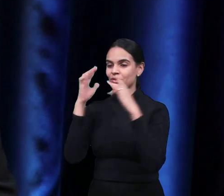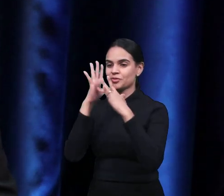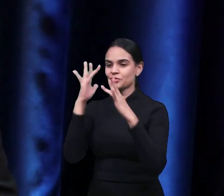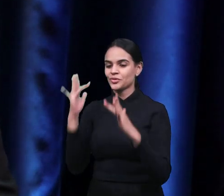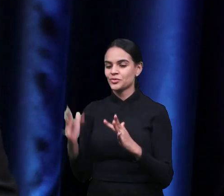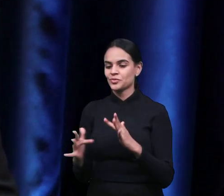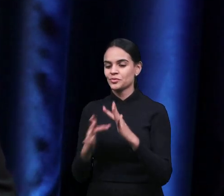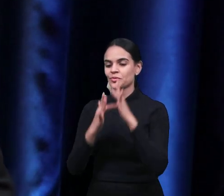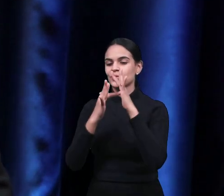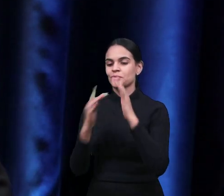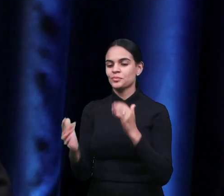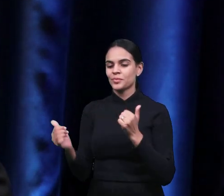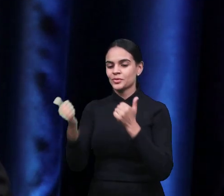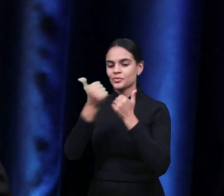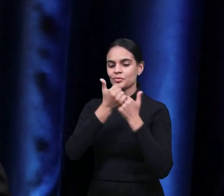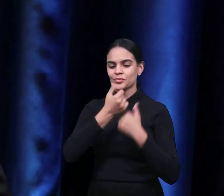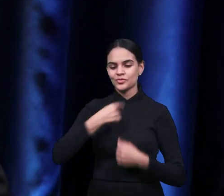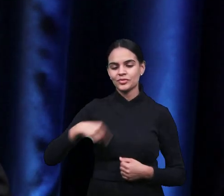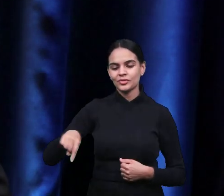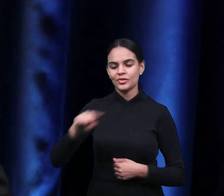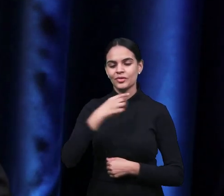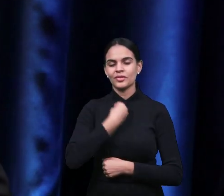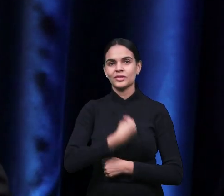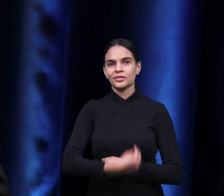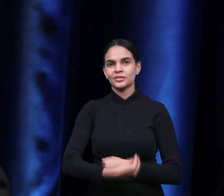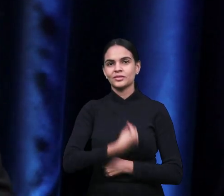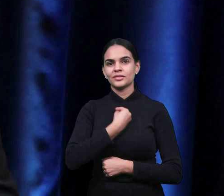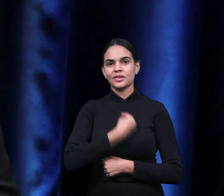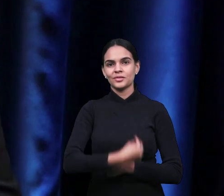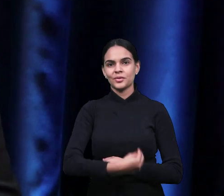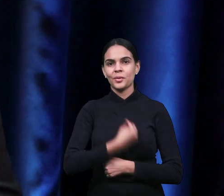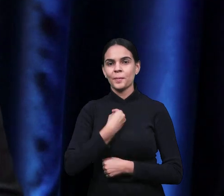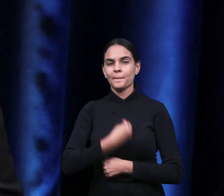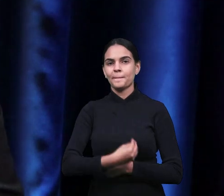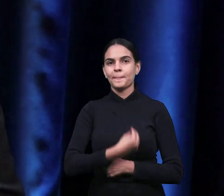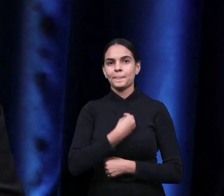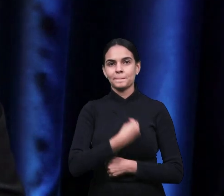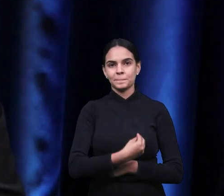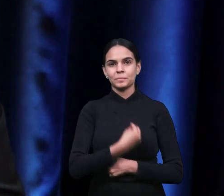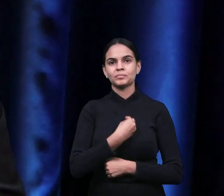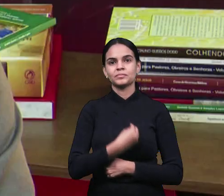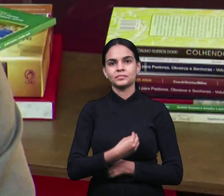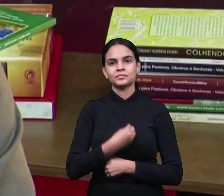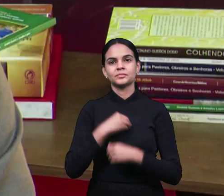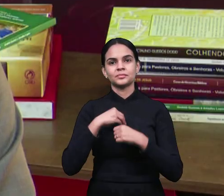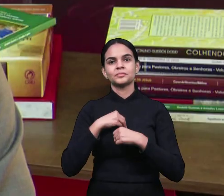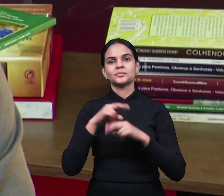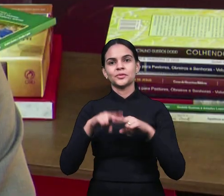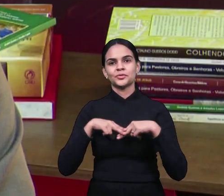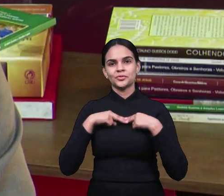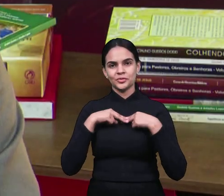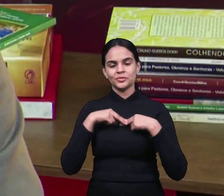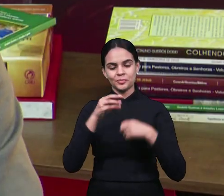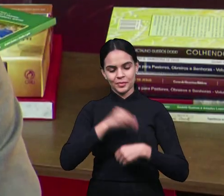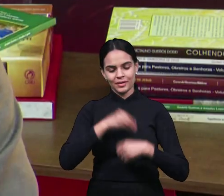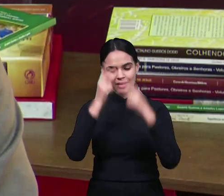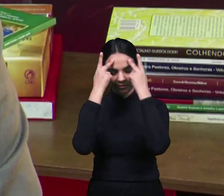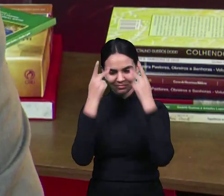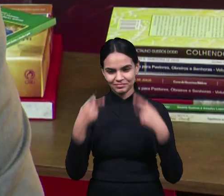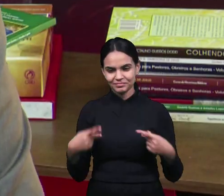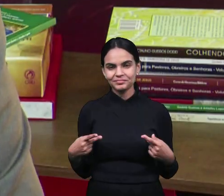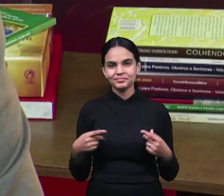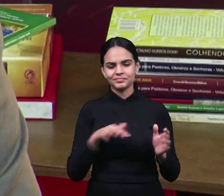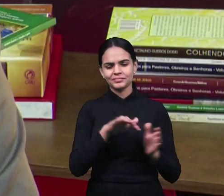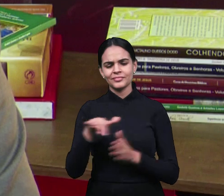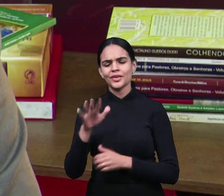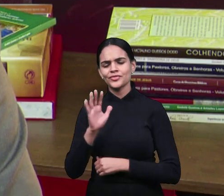não morresse, para que fosse trazido diante de Deus o sacrifício pelo pecado do homem. Glória a Jesus. Já terminando aqui, Roberto, e já pegando carona no que